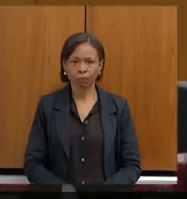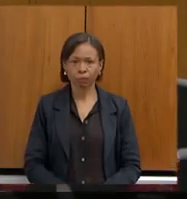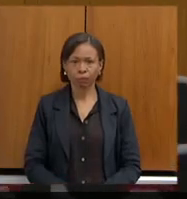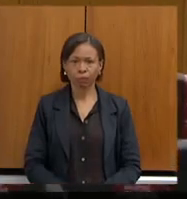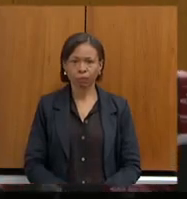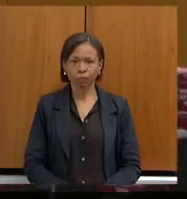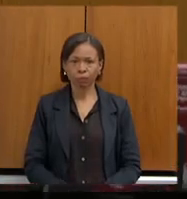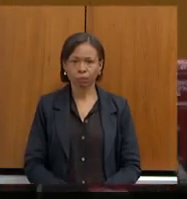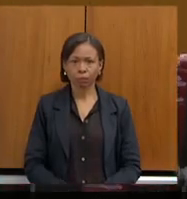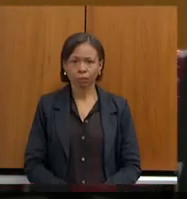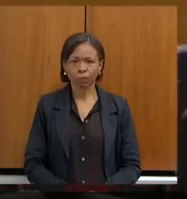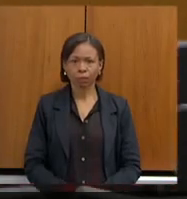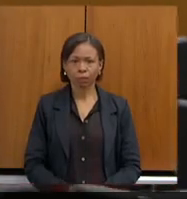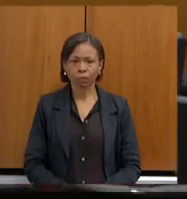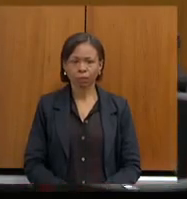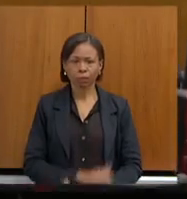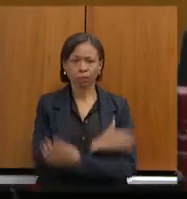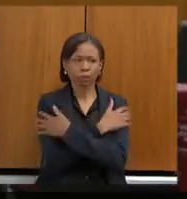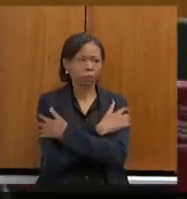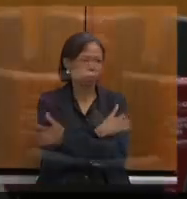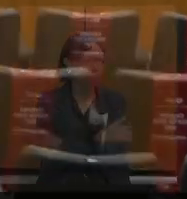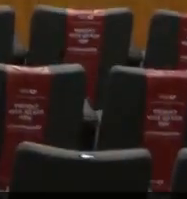E aí